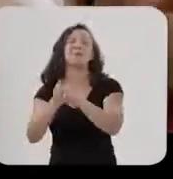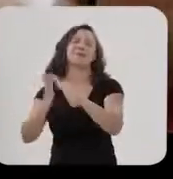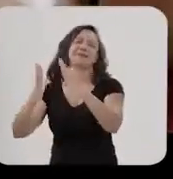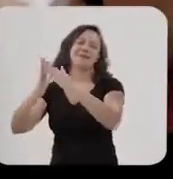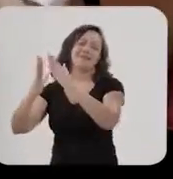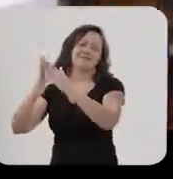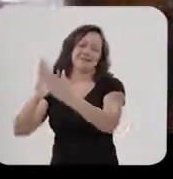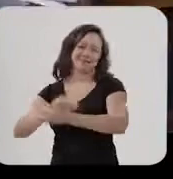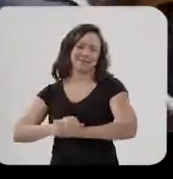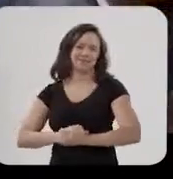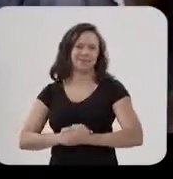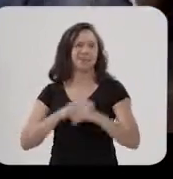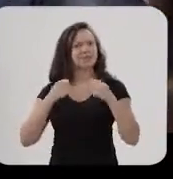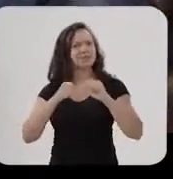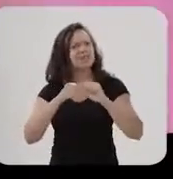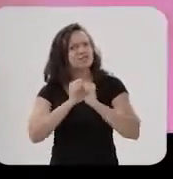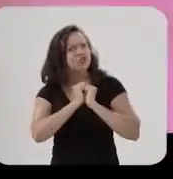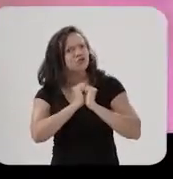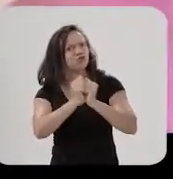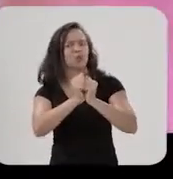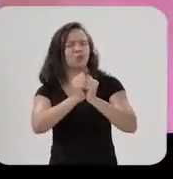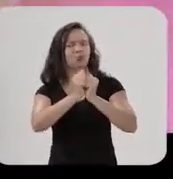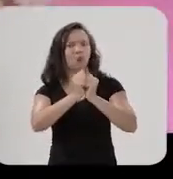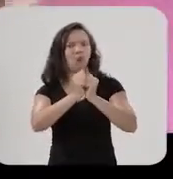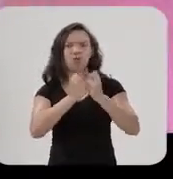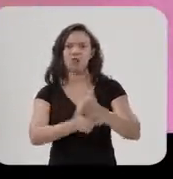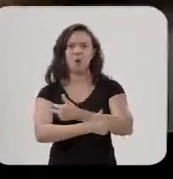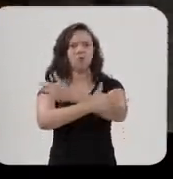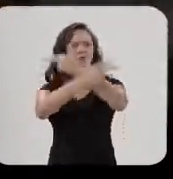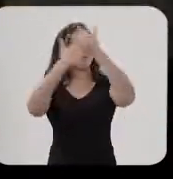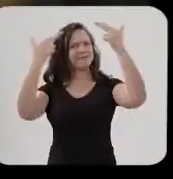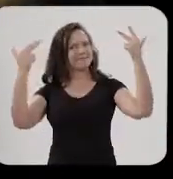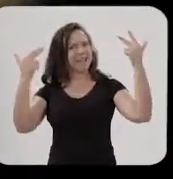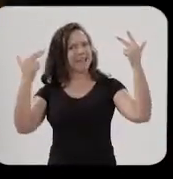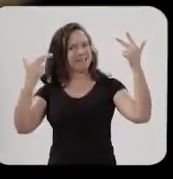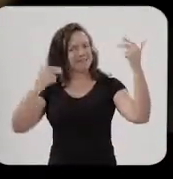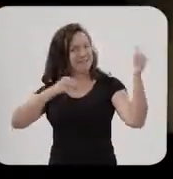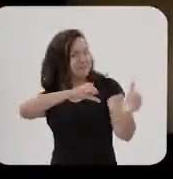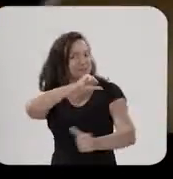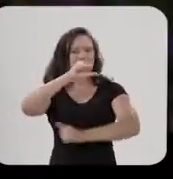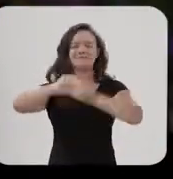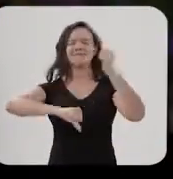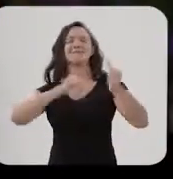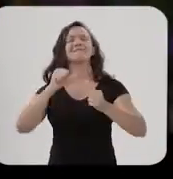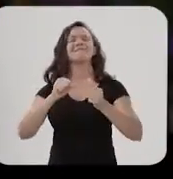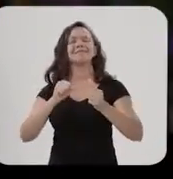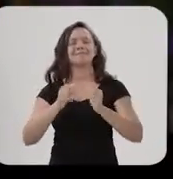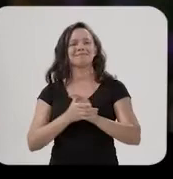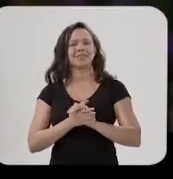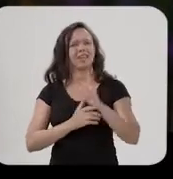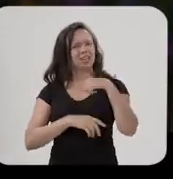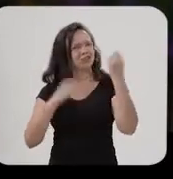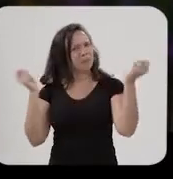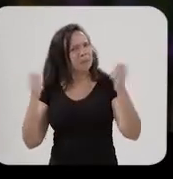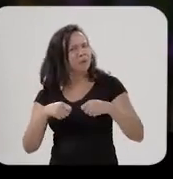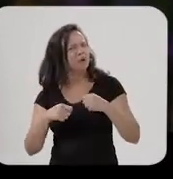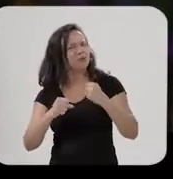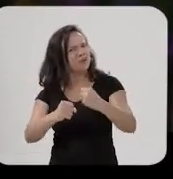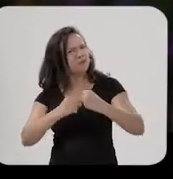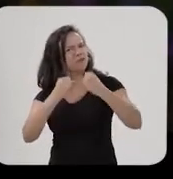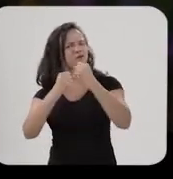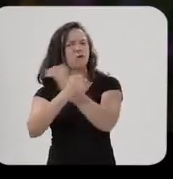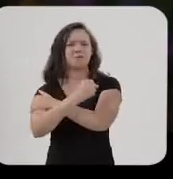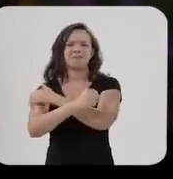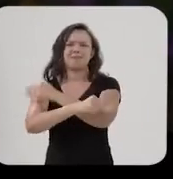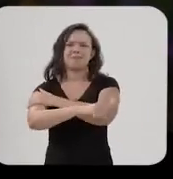casa. É preciso saber fazer junto, botar uma energia nova nesse nosso Recife raiz. Que a gente possa fortalecer a gestão de